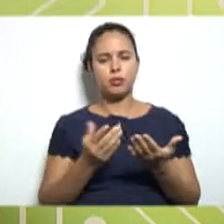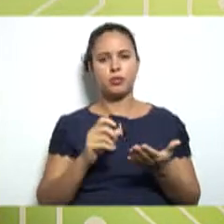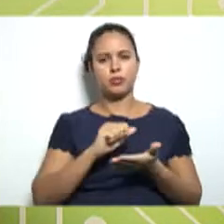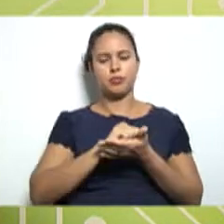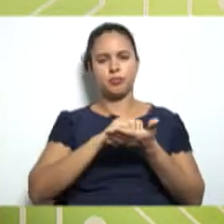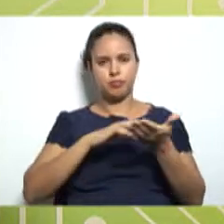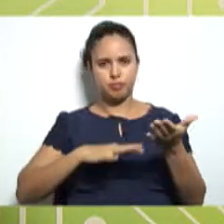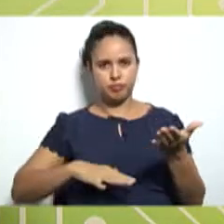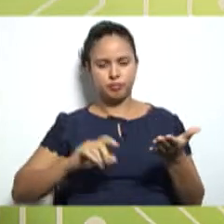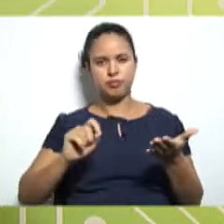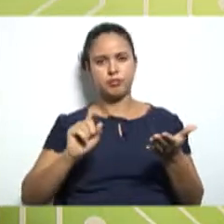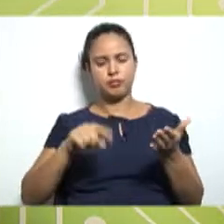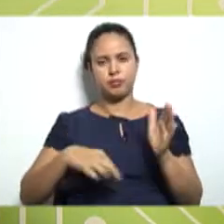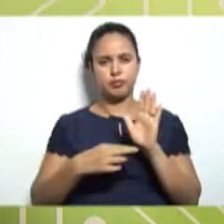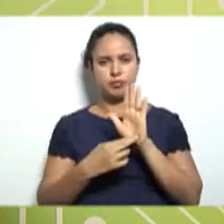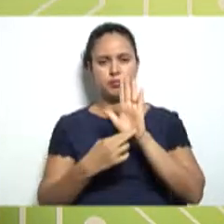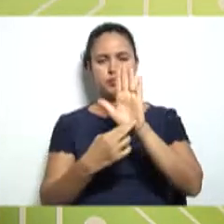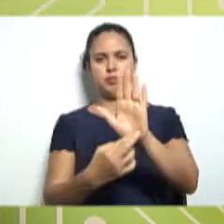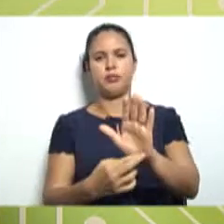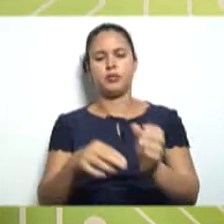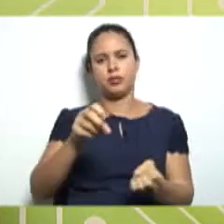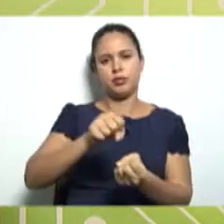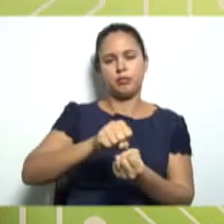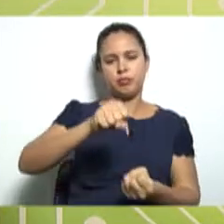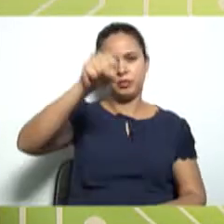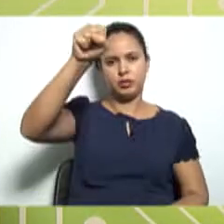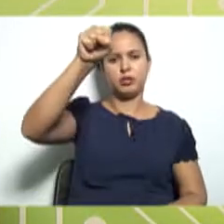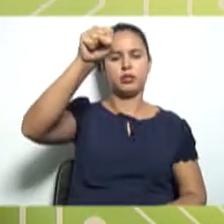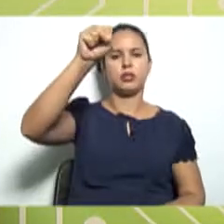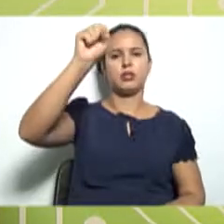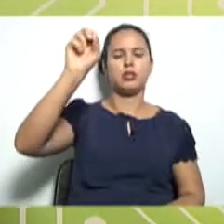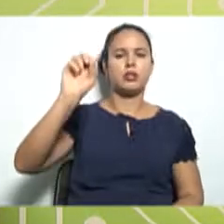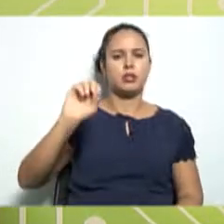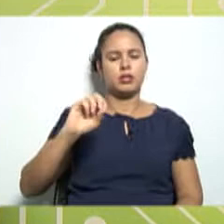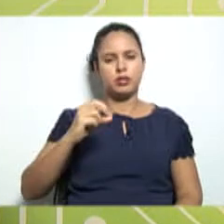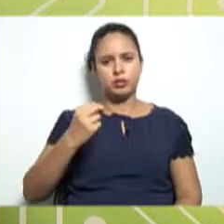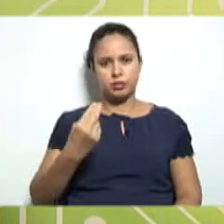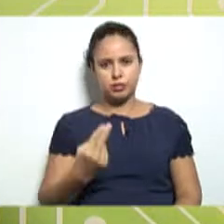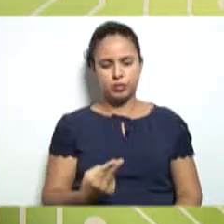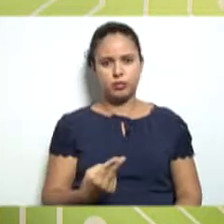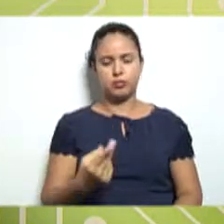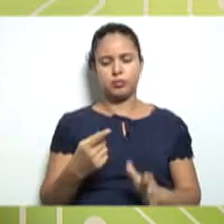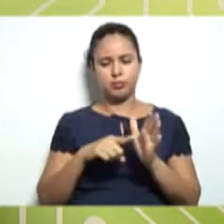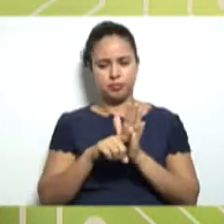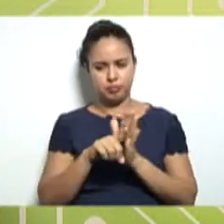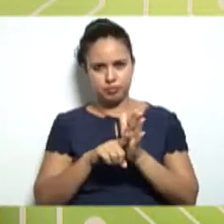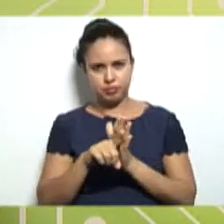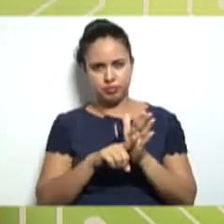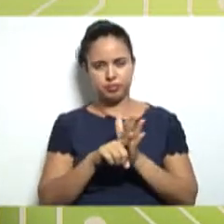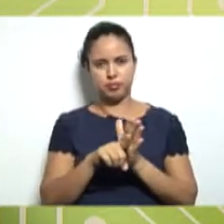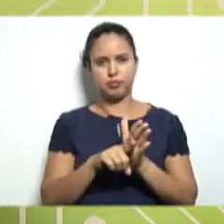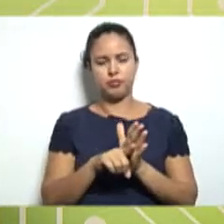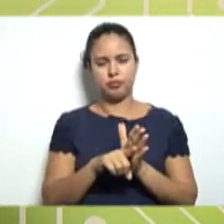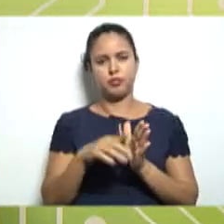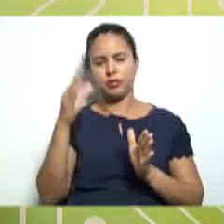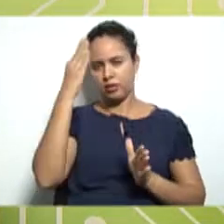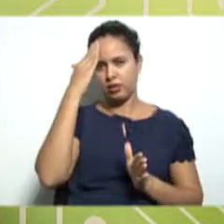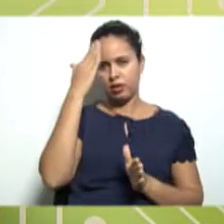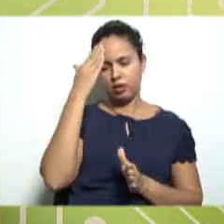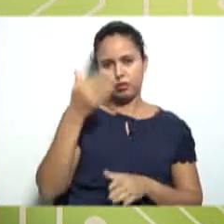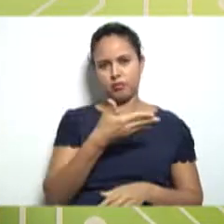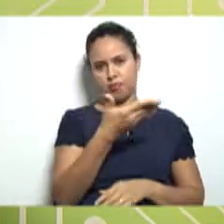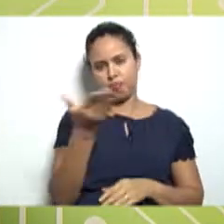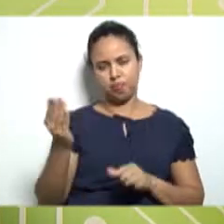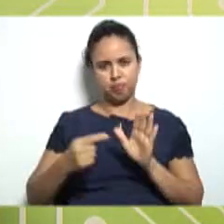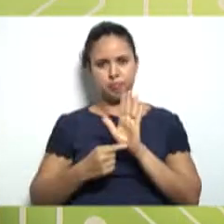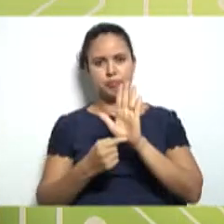que foi combinada é a apresentação de um banner, de uma pesquisa que foi realizada nas escolas. A gente espera que vocês façam essa apresentação, mandem fotos pra